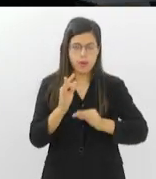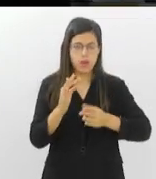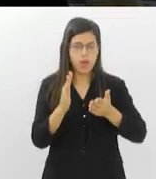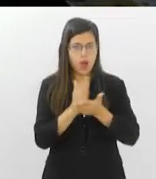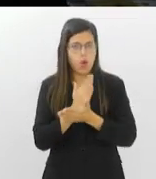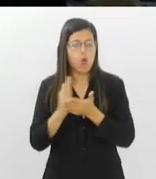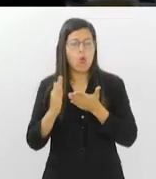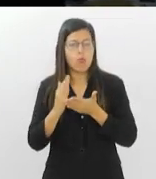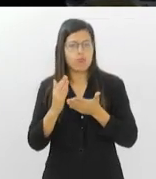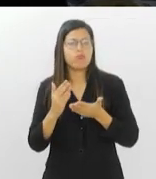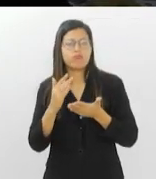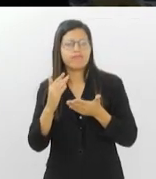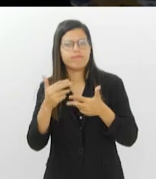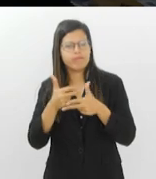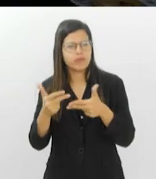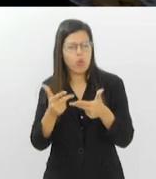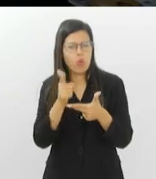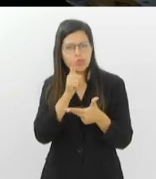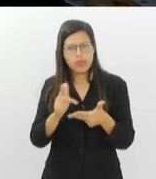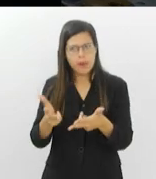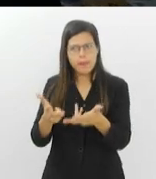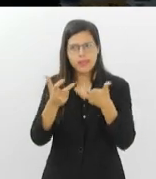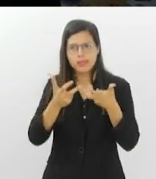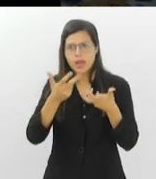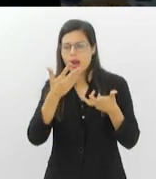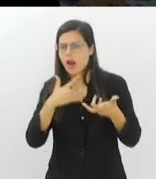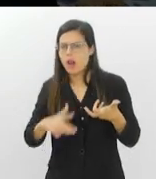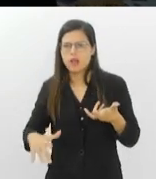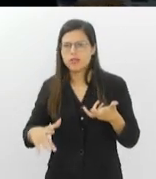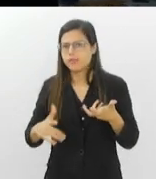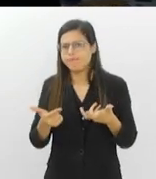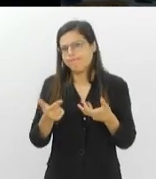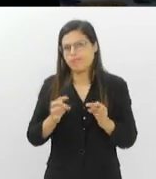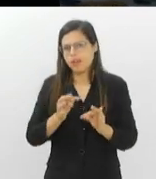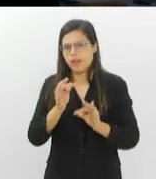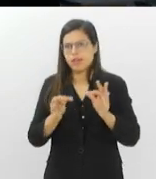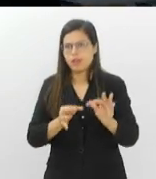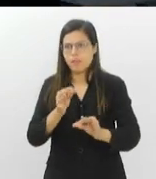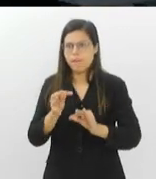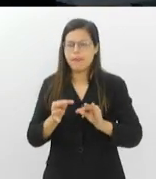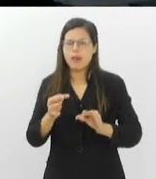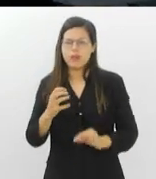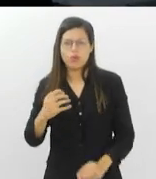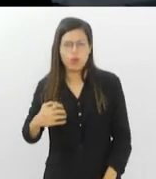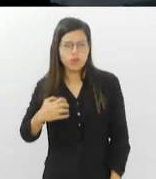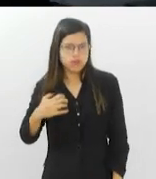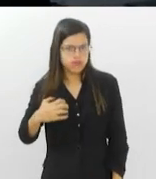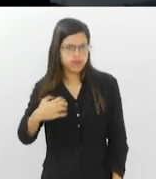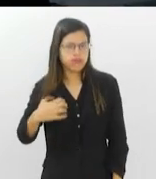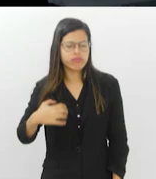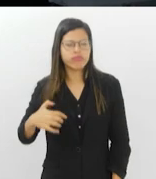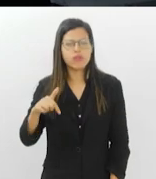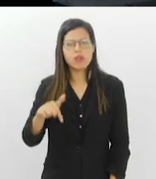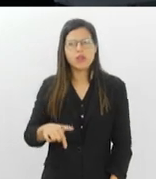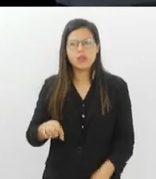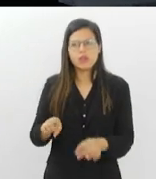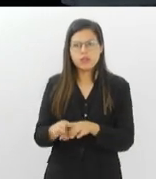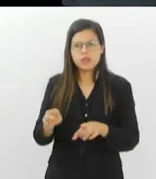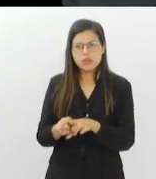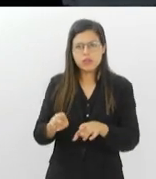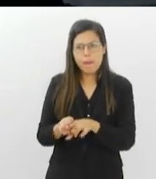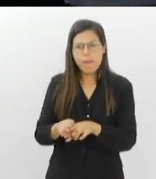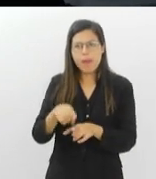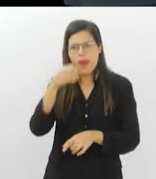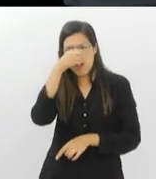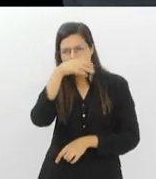sintomas que a gente consegue perceber quando essa criança não tem o tratamento adequado é realmente uma irritabilidade, um pouquinho de agressividade por conta